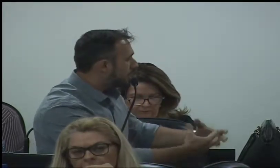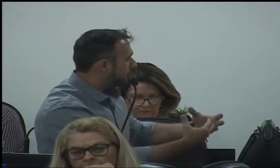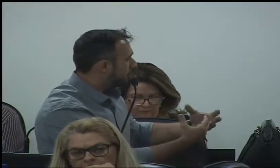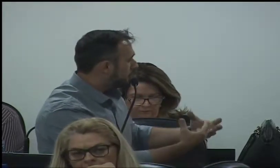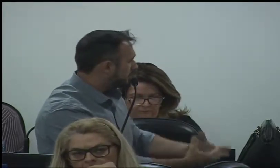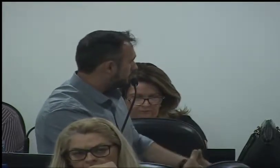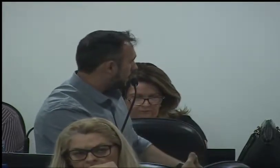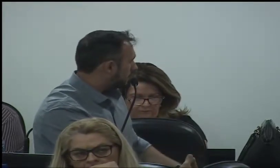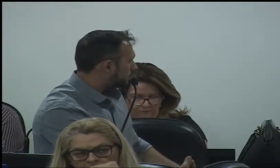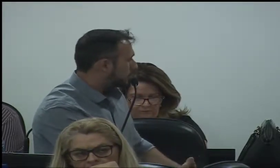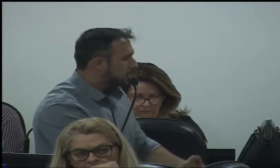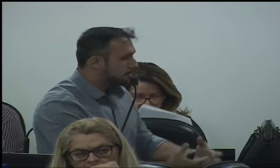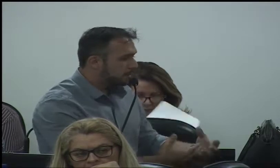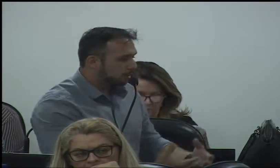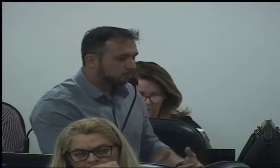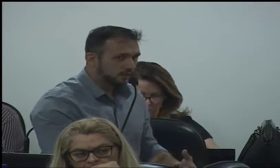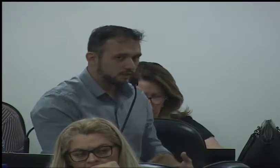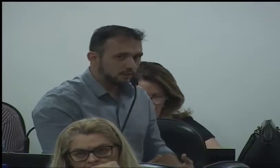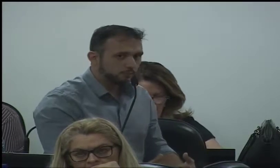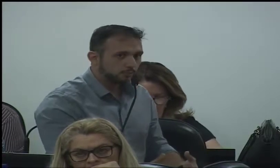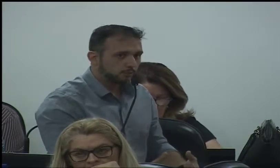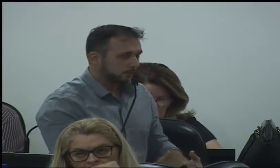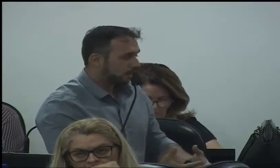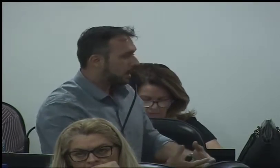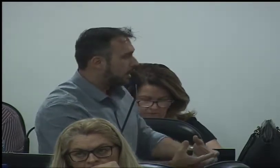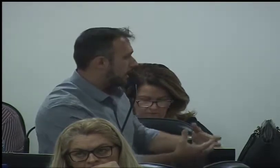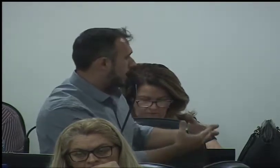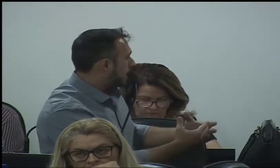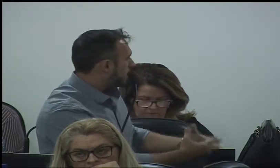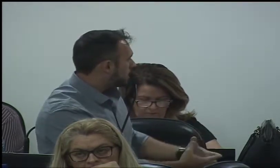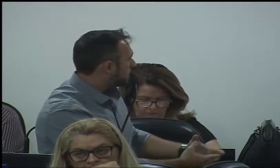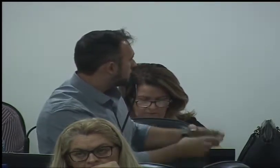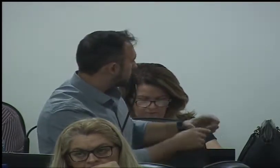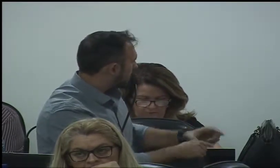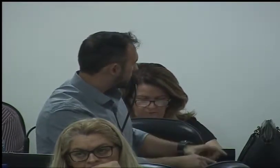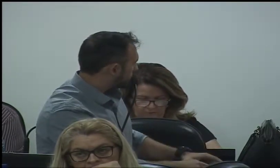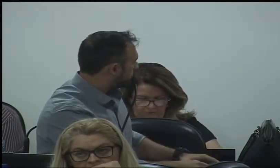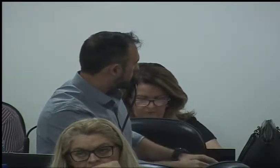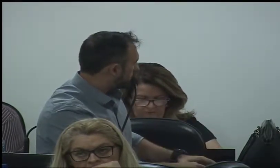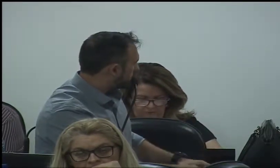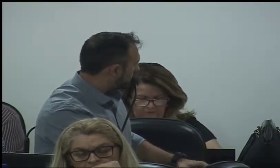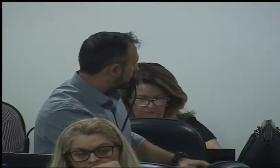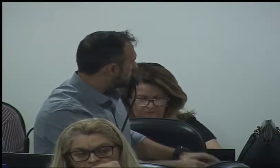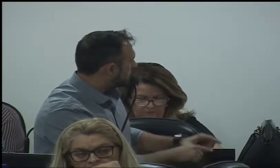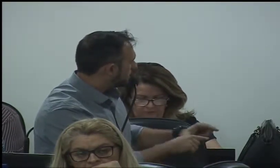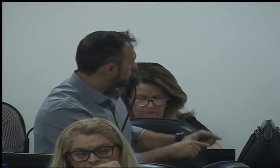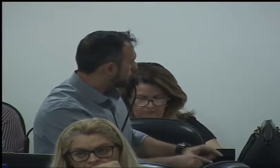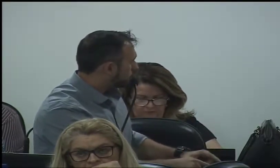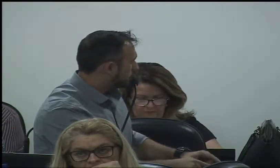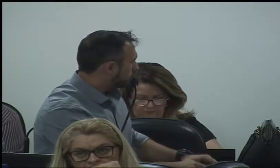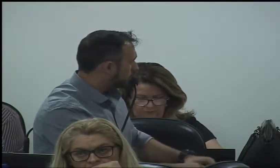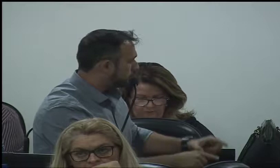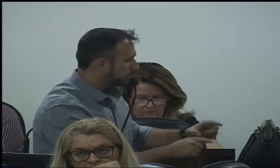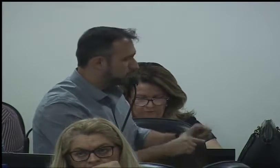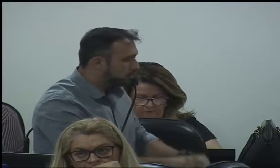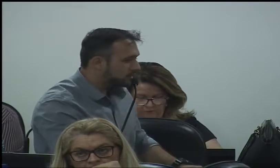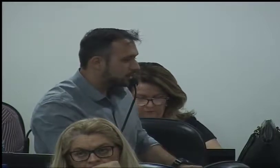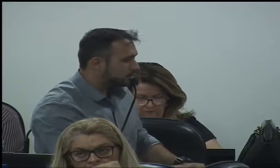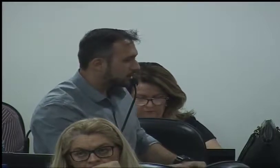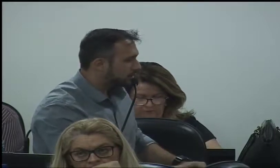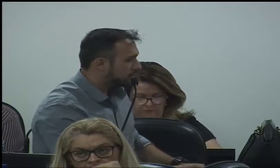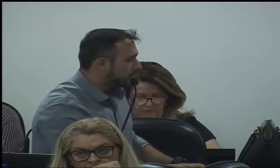ser fomentado pelo município. Tá? É aí que está a responsabilidade do município e